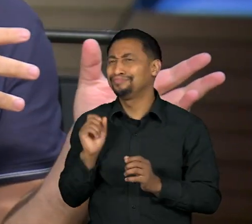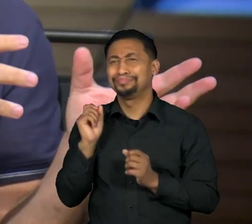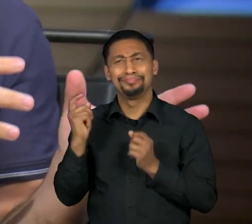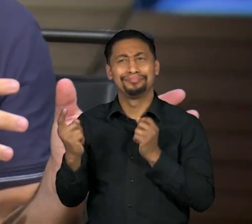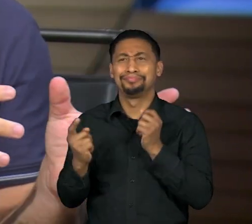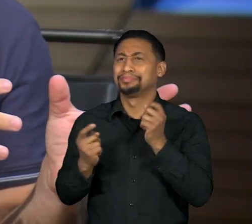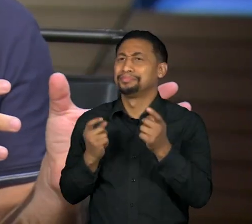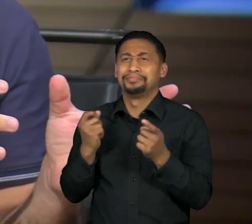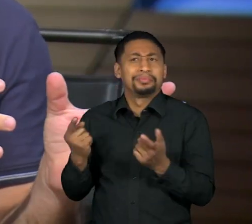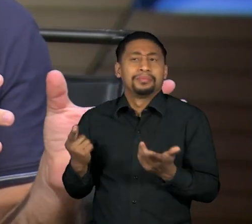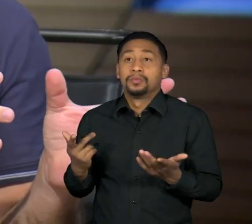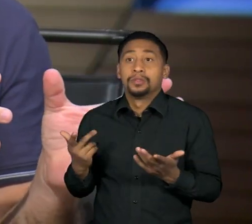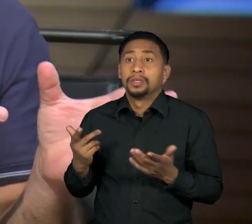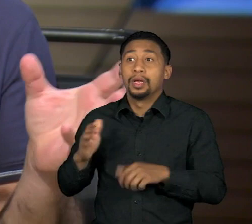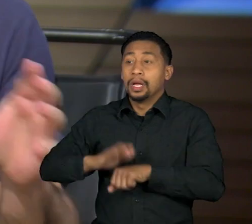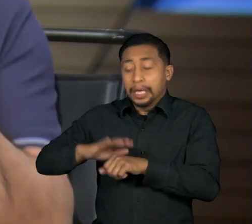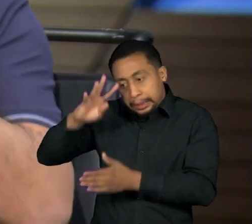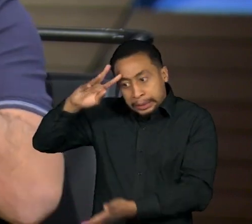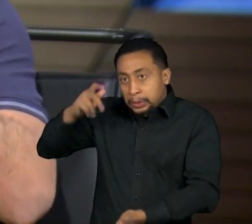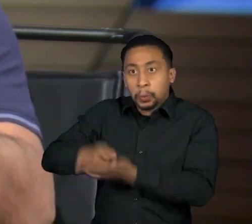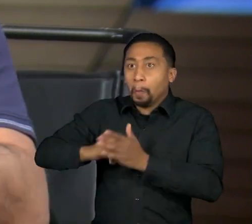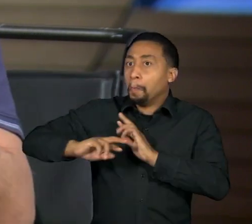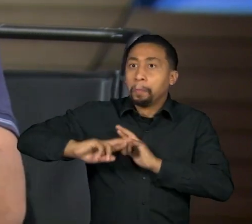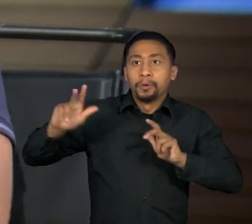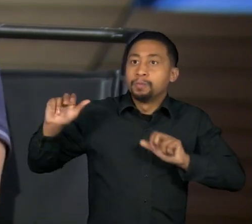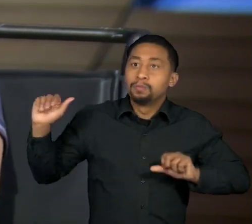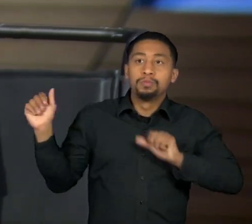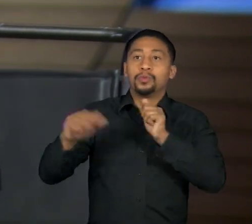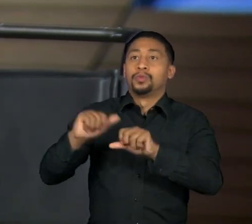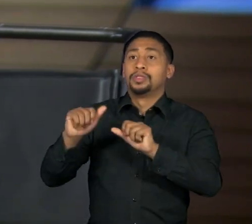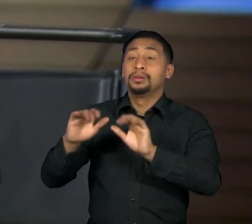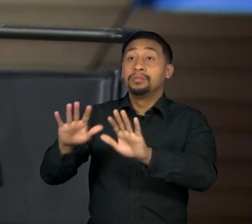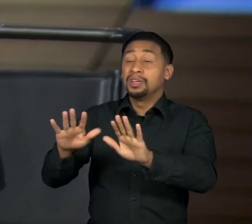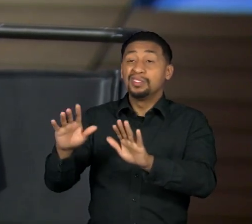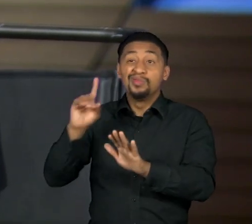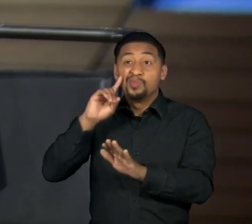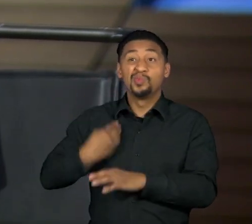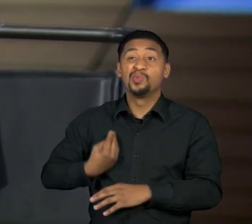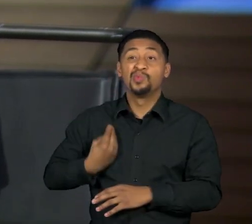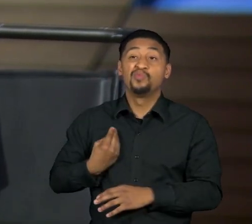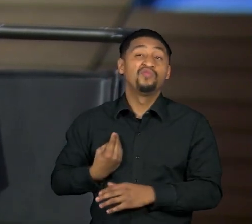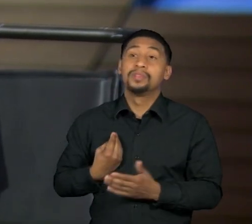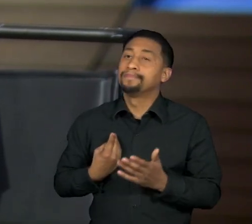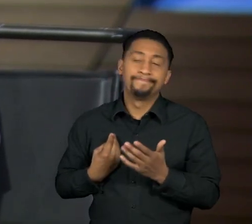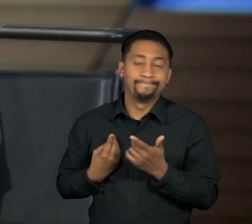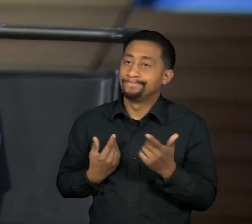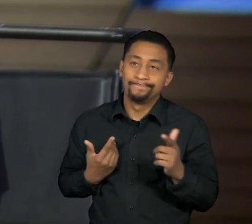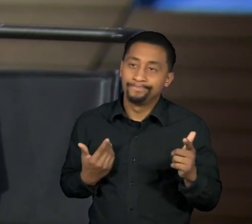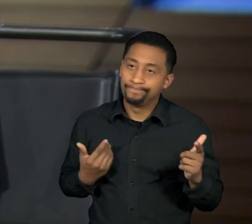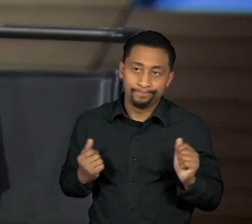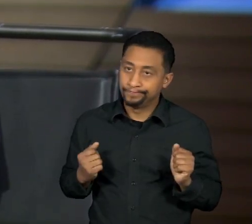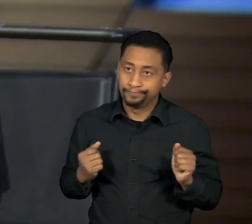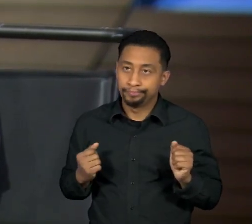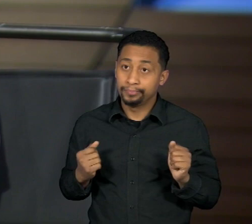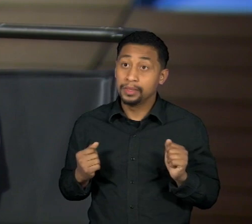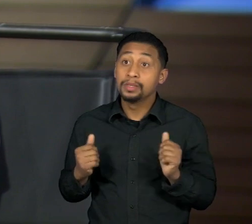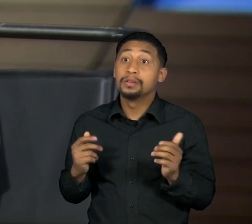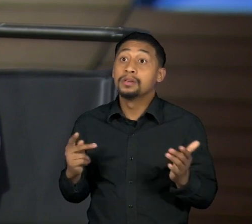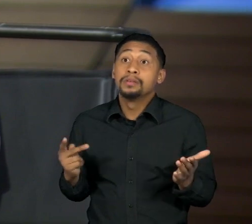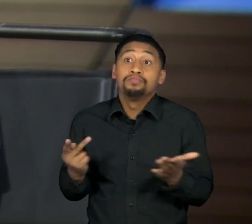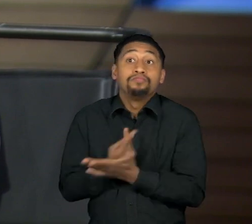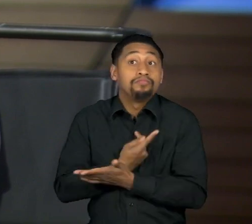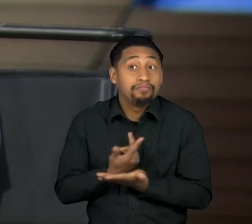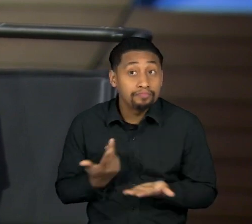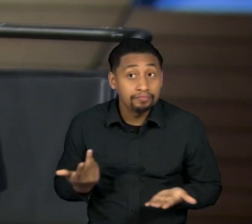mudam o padrão do negócio. Mas, no dia a dia, ela praticamente não existe. Então, quando ela não existe, o que você